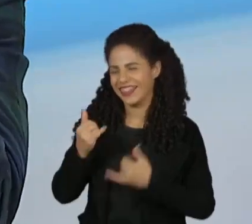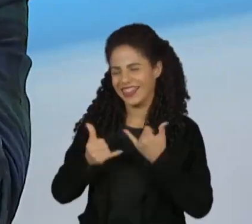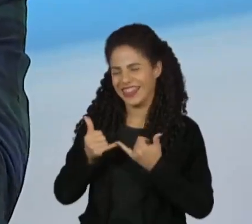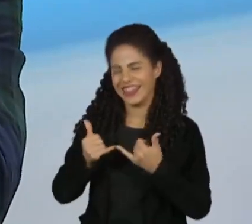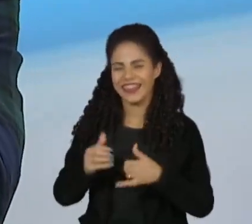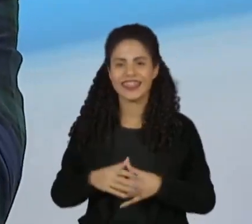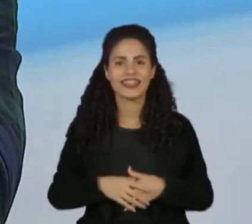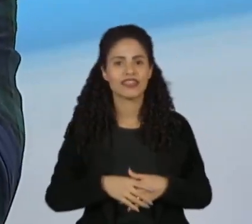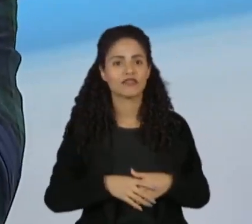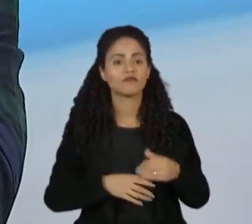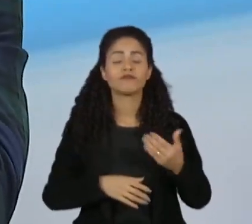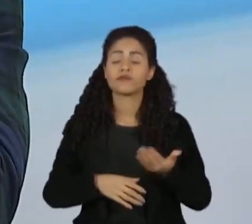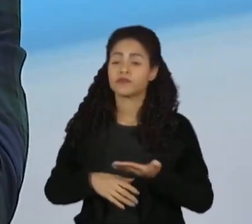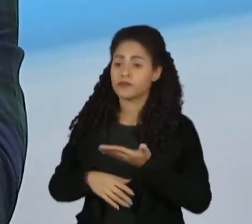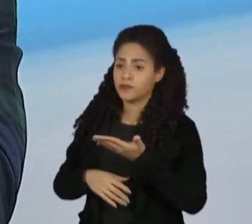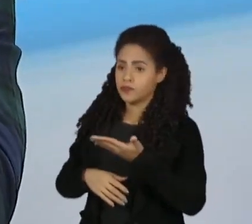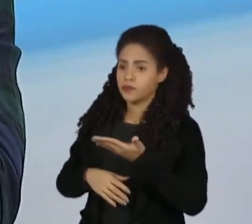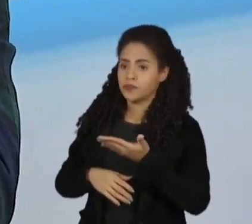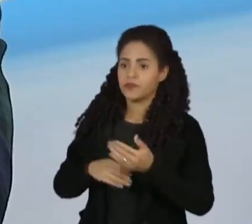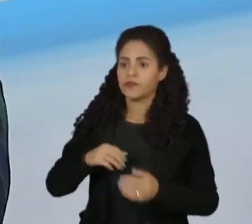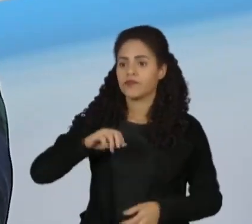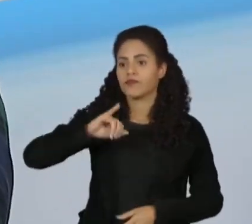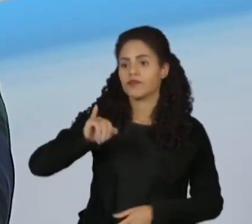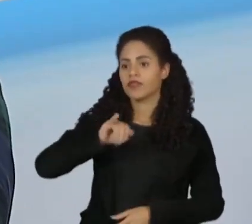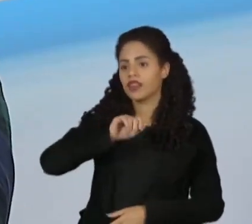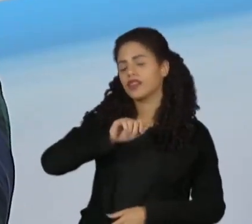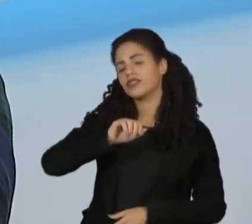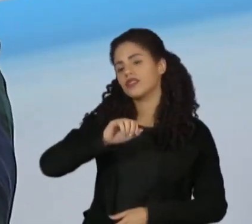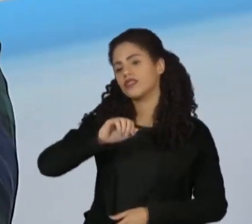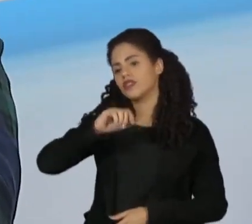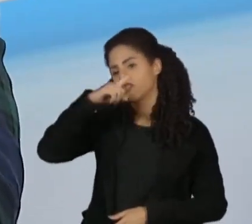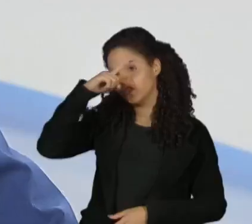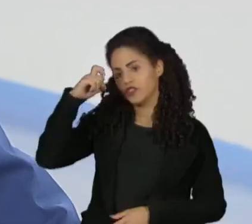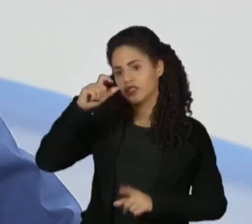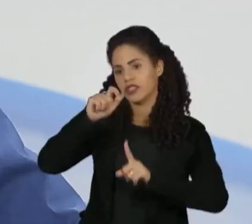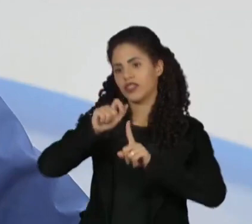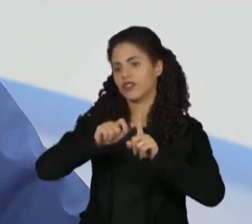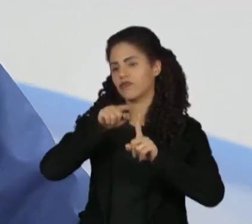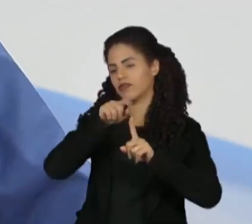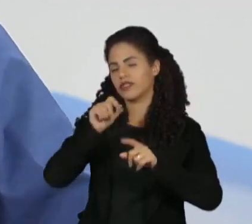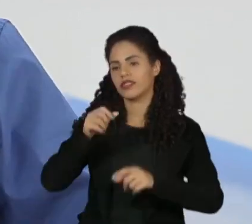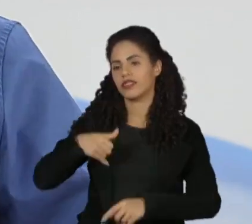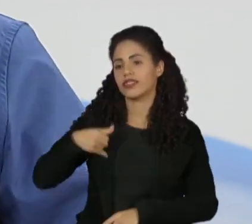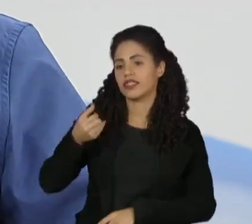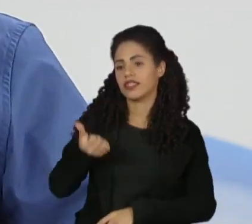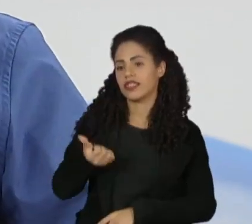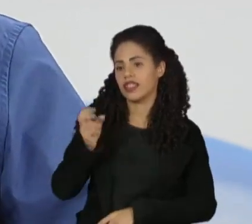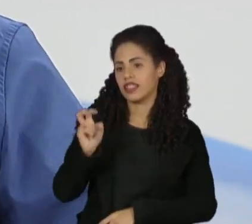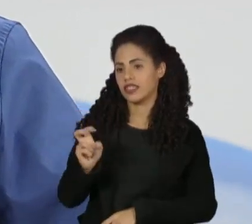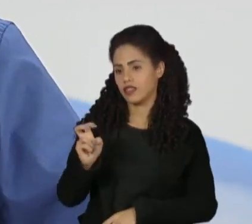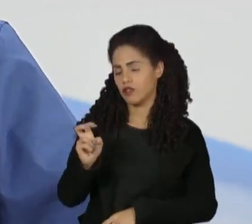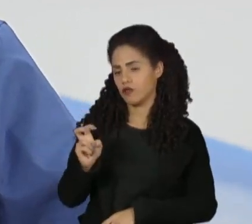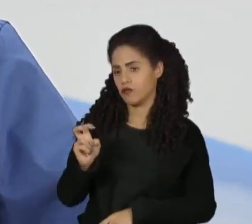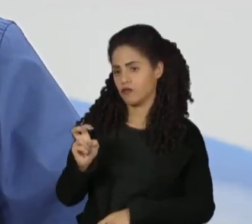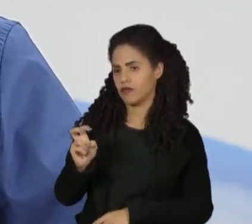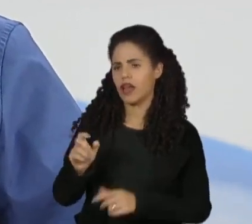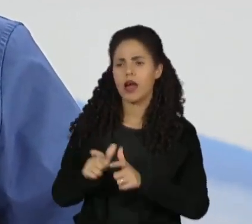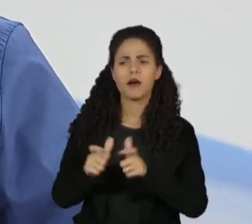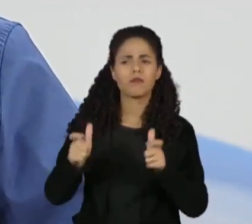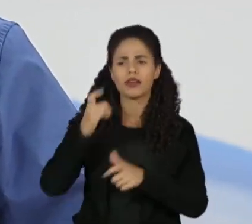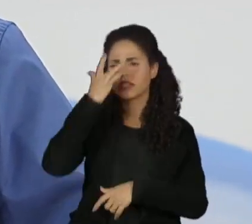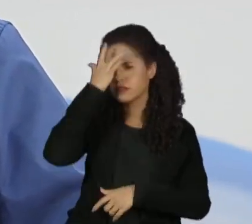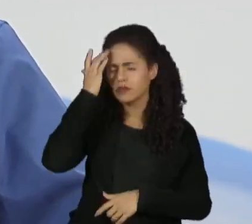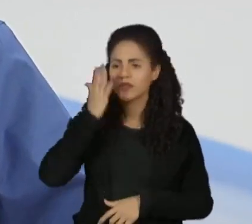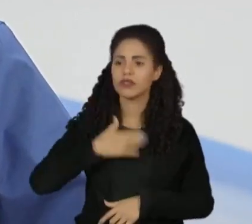esse aniversário que você em janeiro né Você completou 65 anos essa idade é uma idade que a maioria dos brasileiros